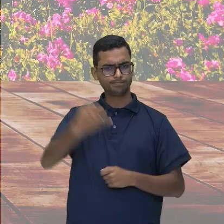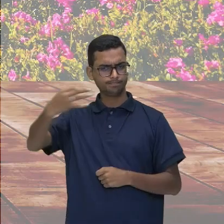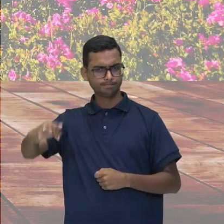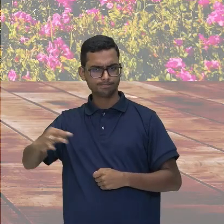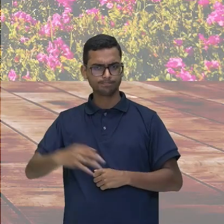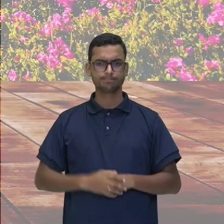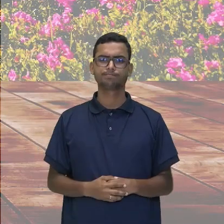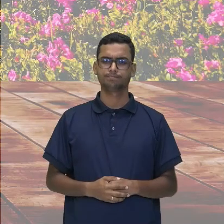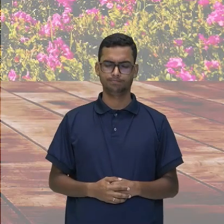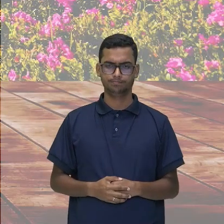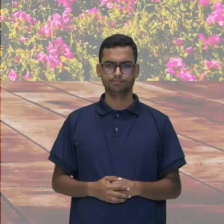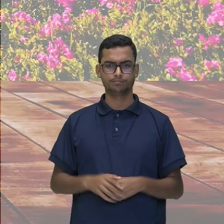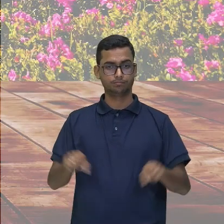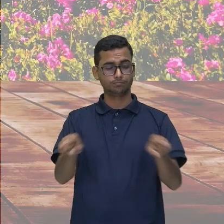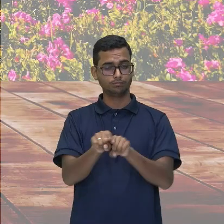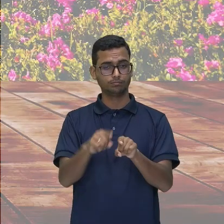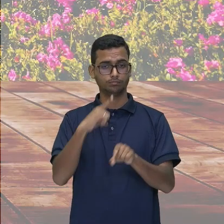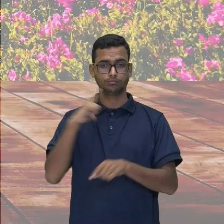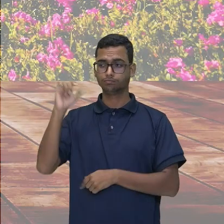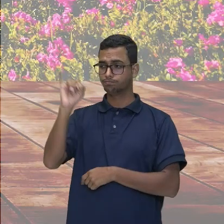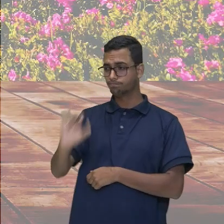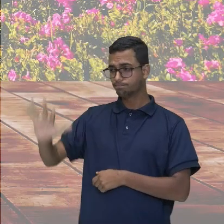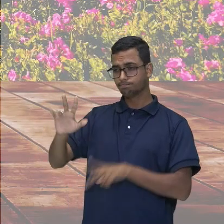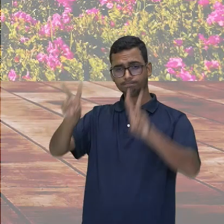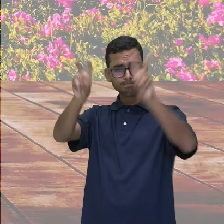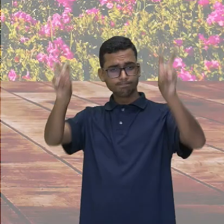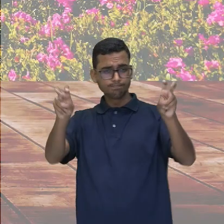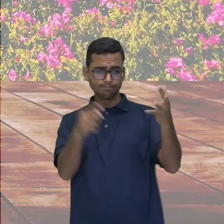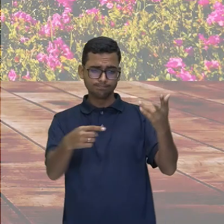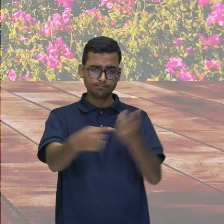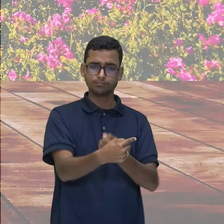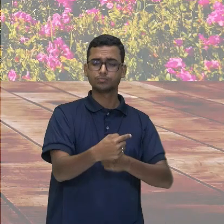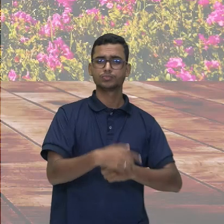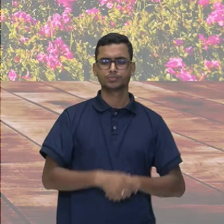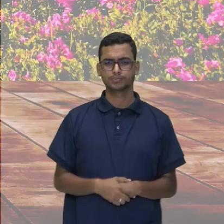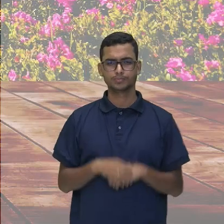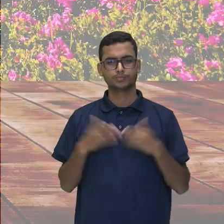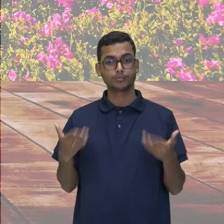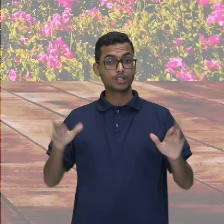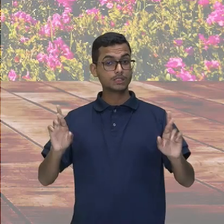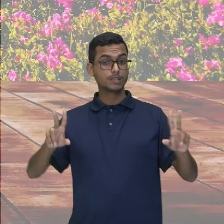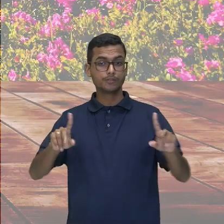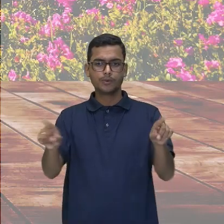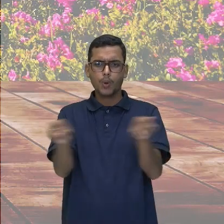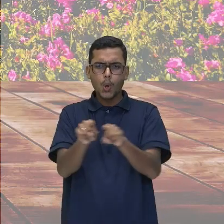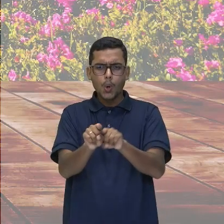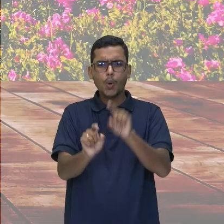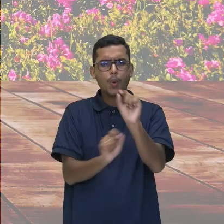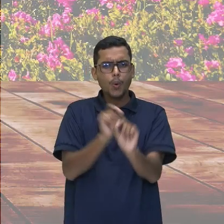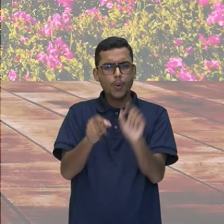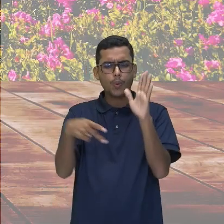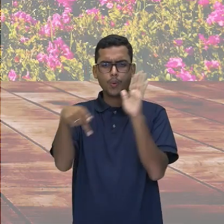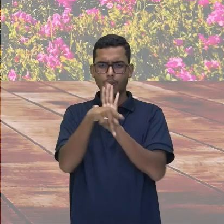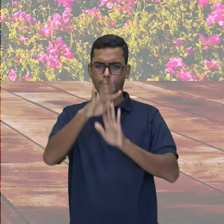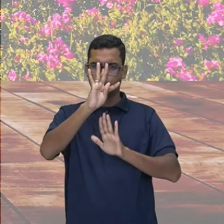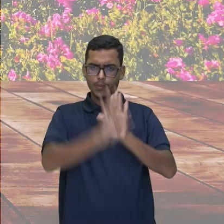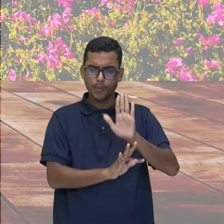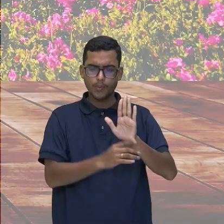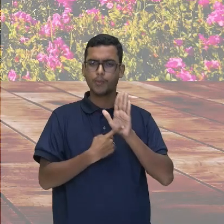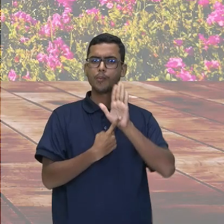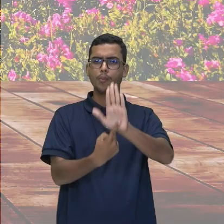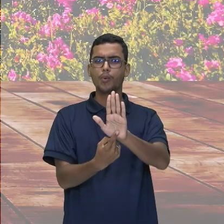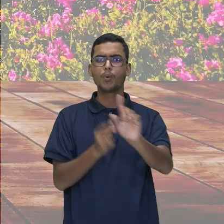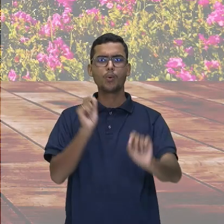todo certinho. Tem uma imagem, tem um título, tem vários parágrafos. É diferente de um texto que